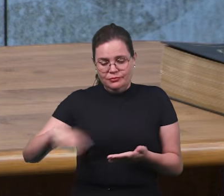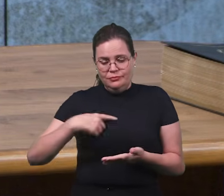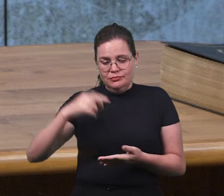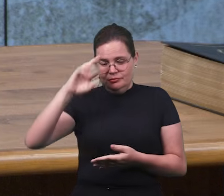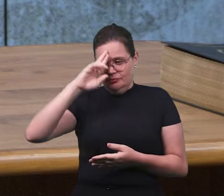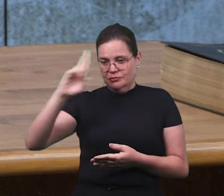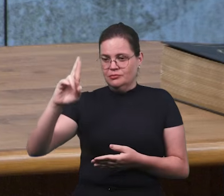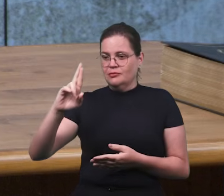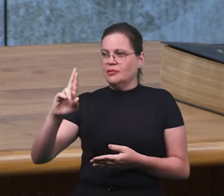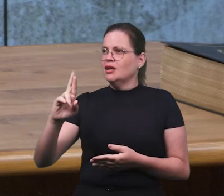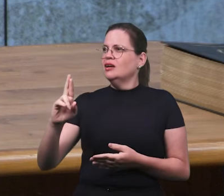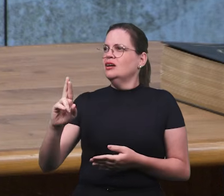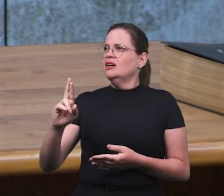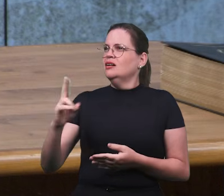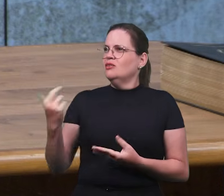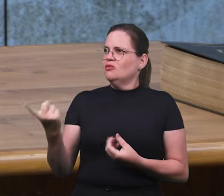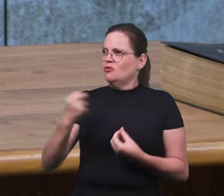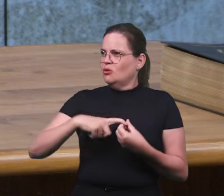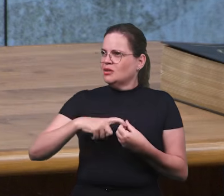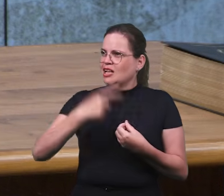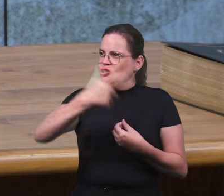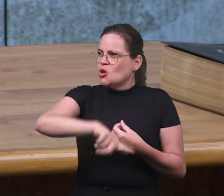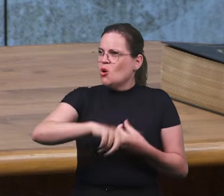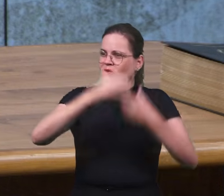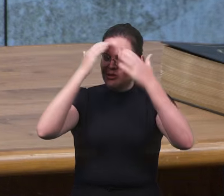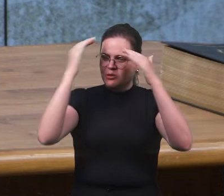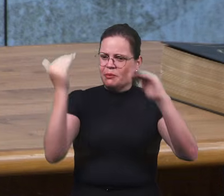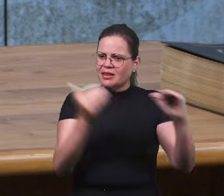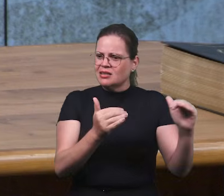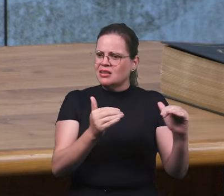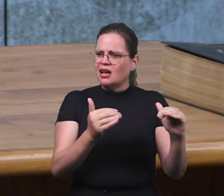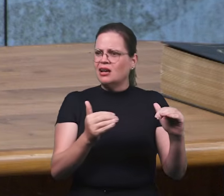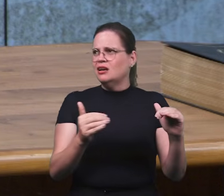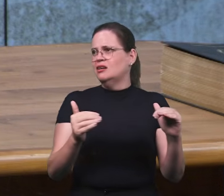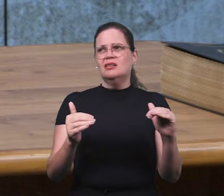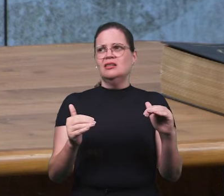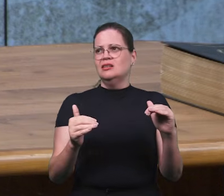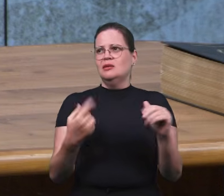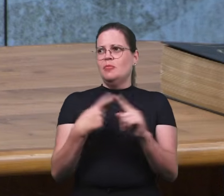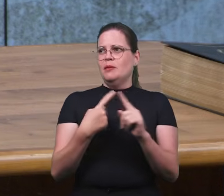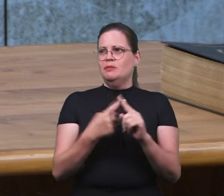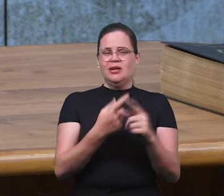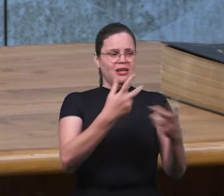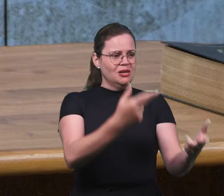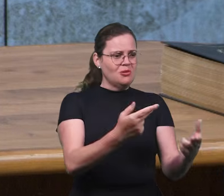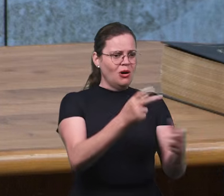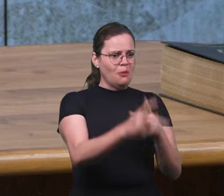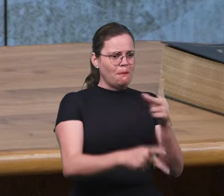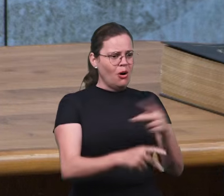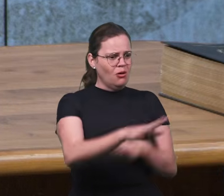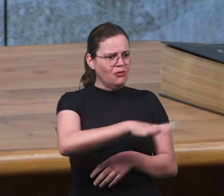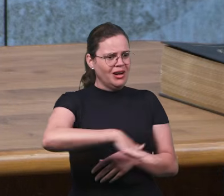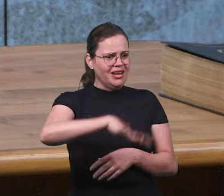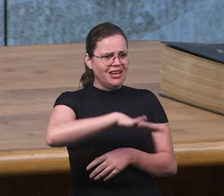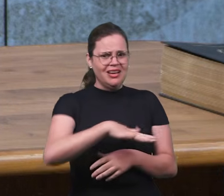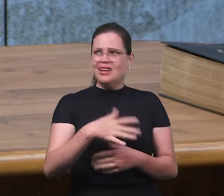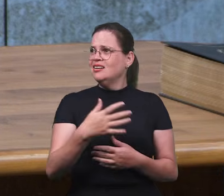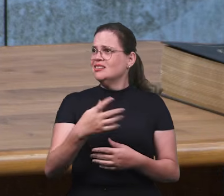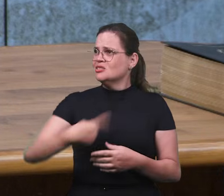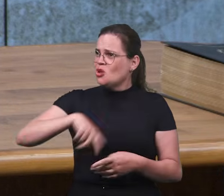a violar os teus mandamentos e a aparentar-nos com os povos destas